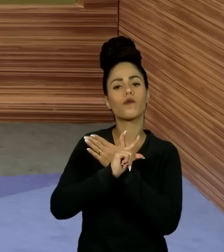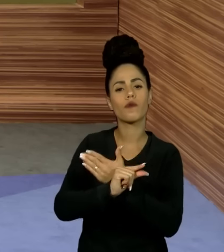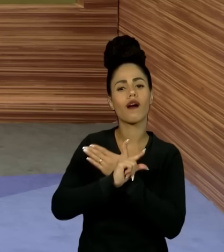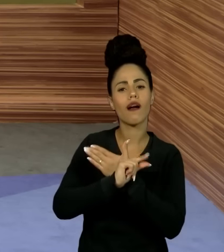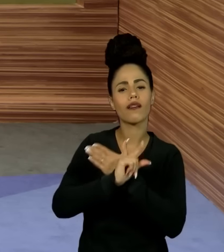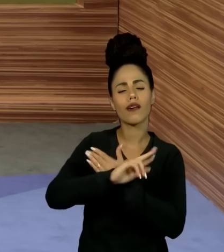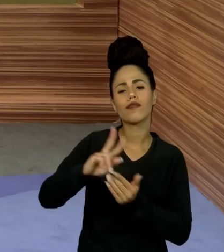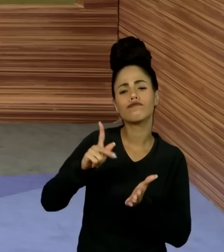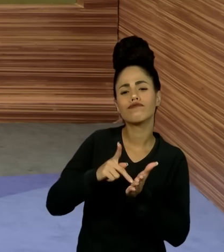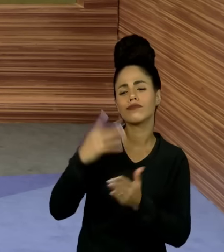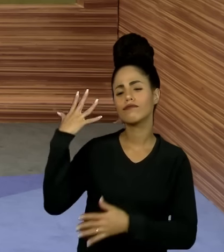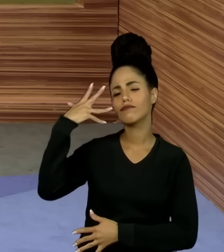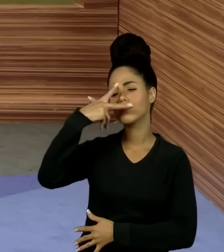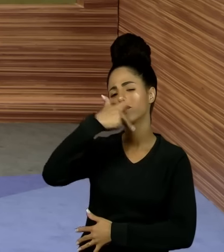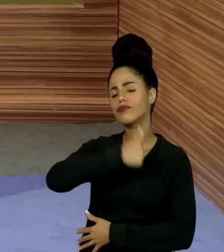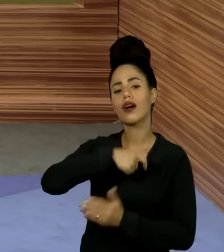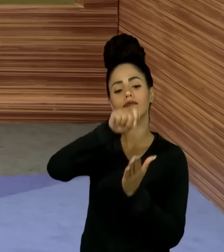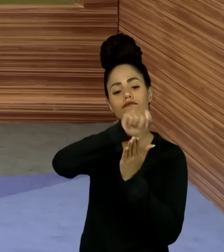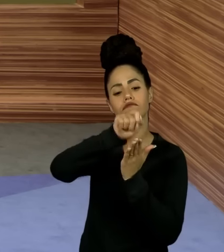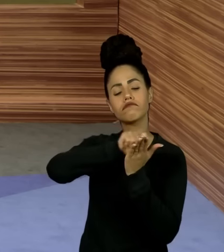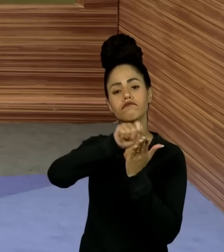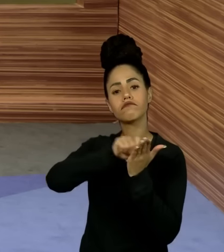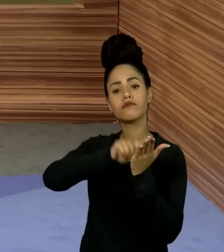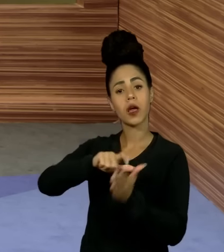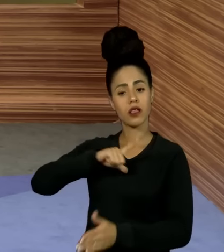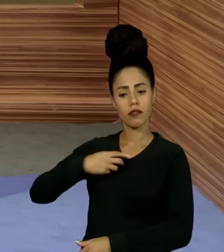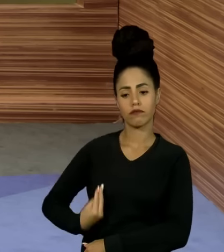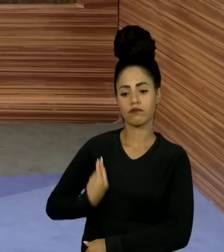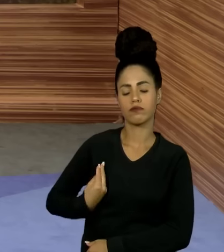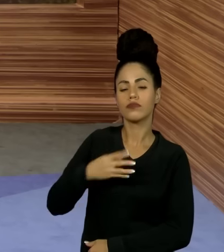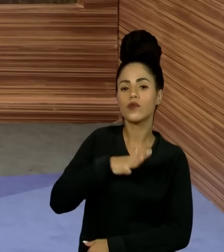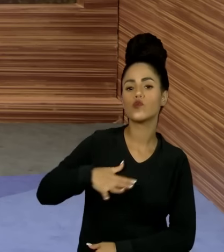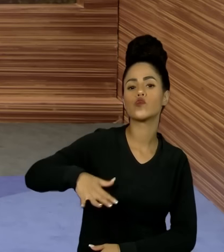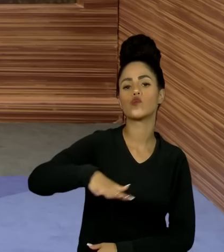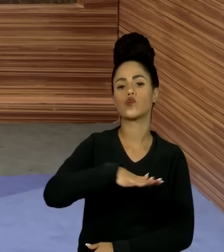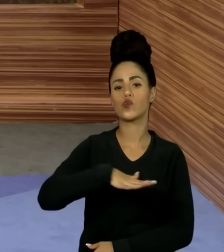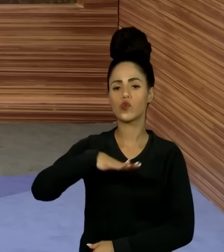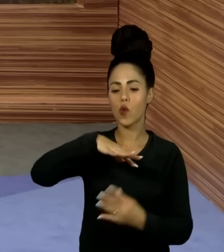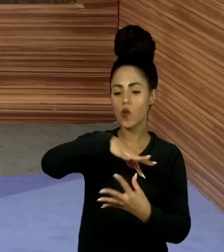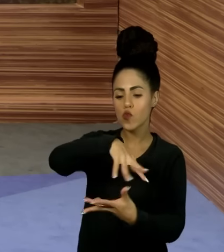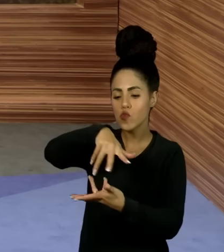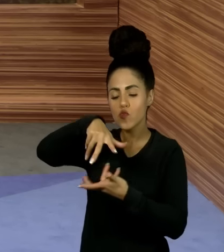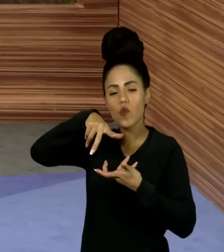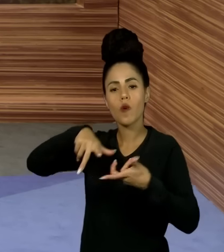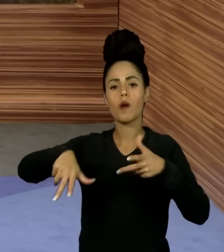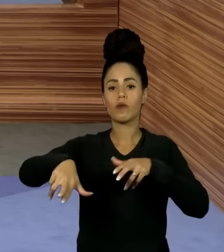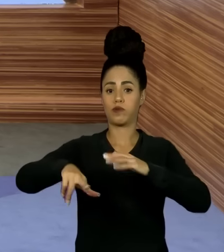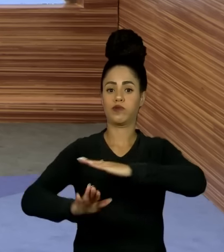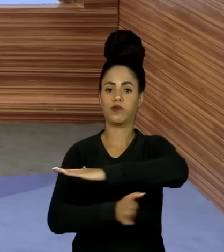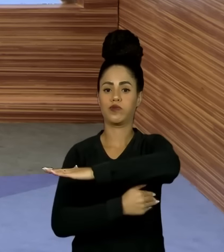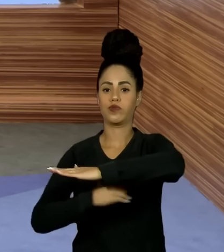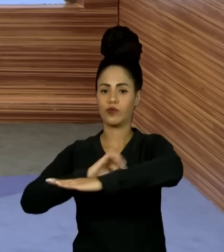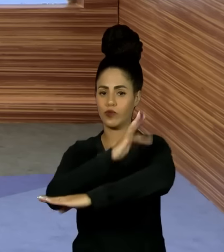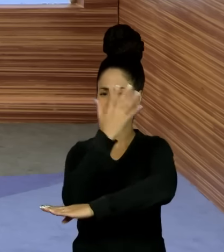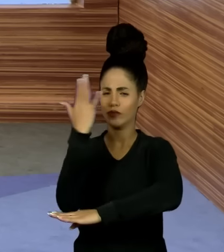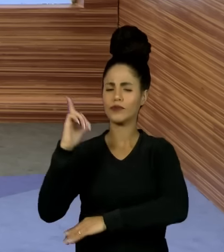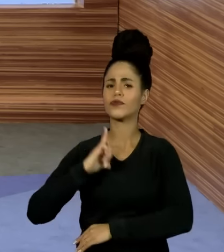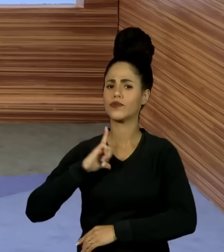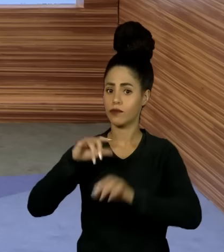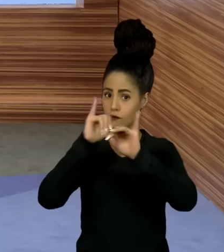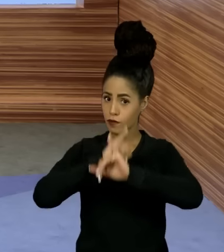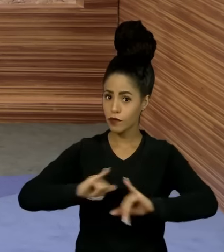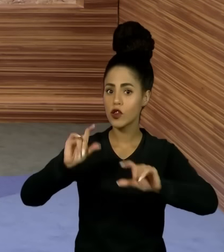os autores descrevem a ocupação da maior planície alagável do mundo, rica em biodiversidade, e alertam